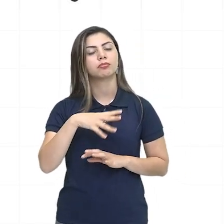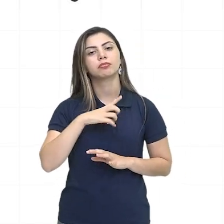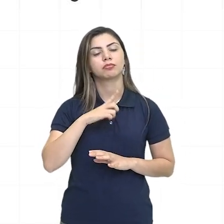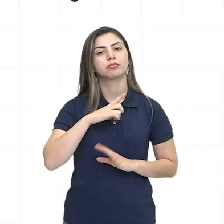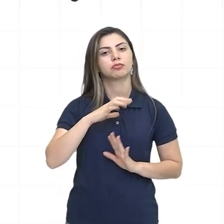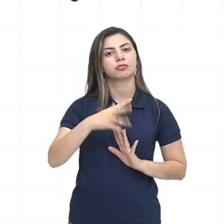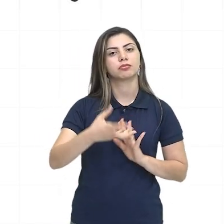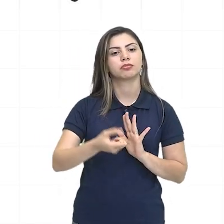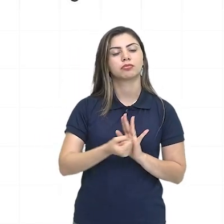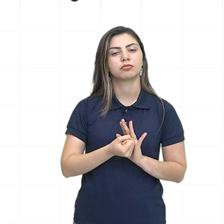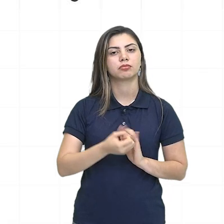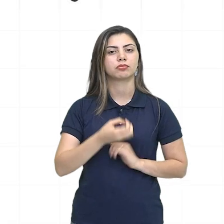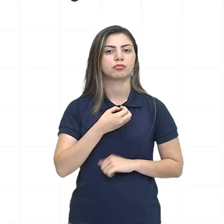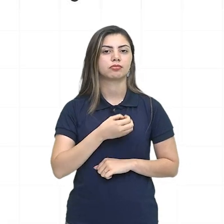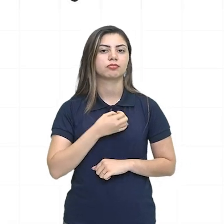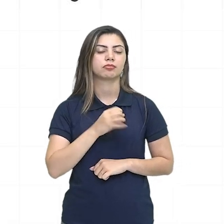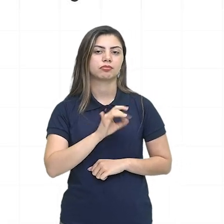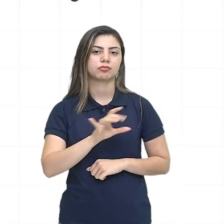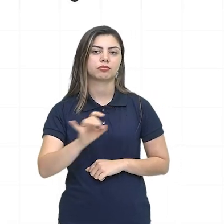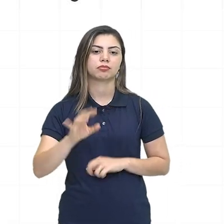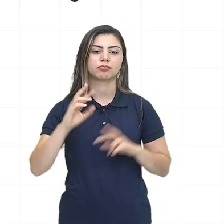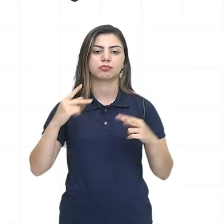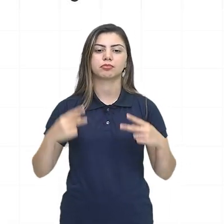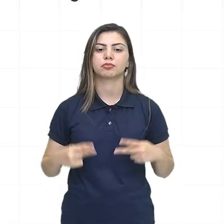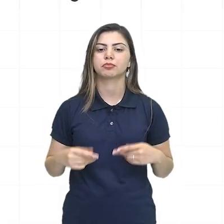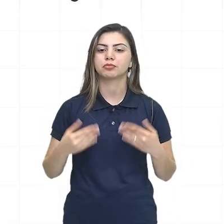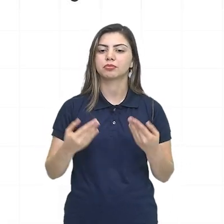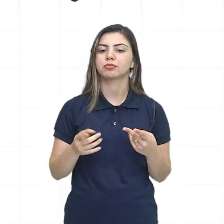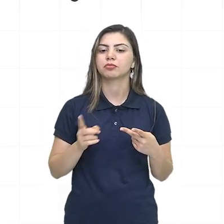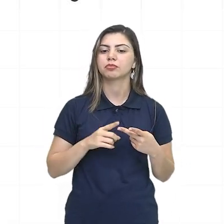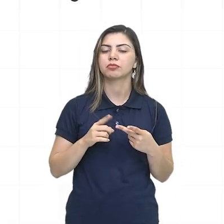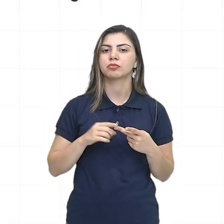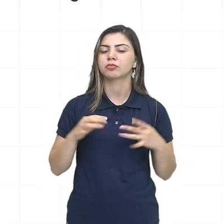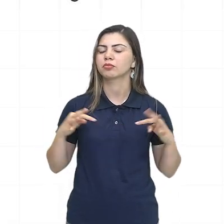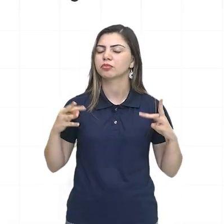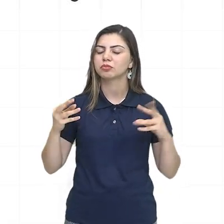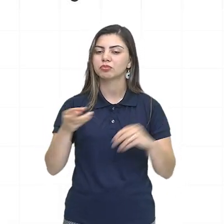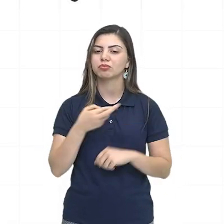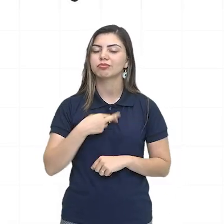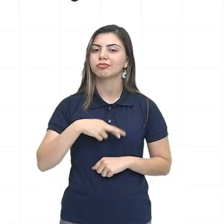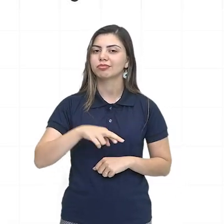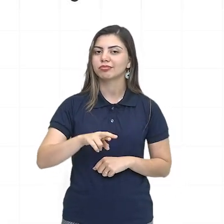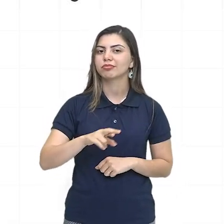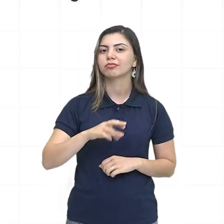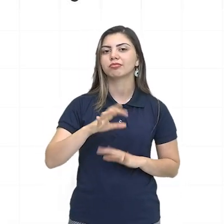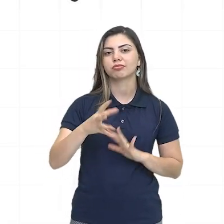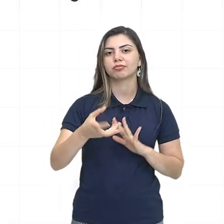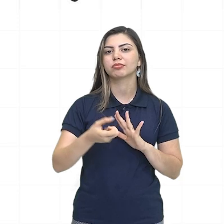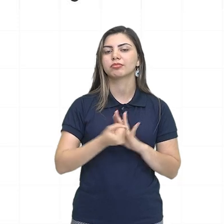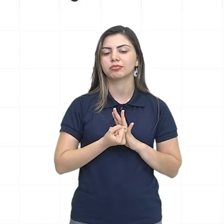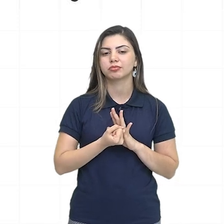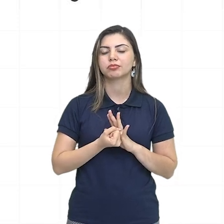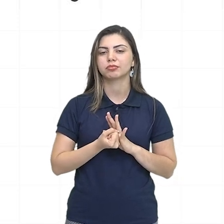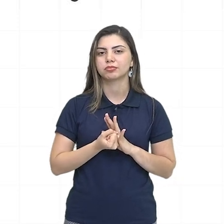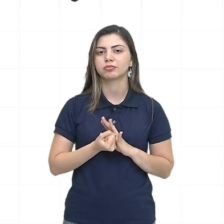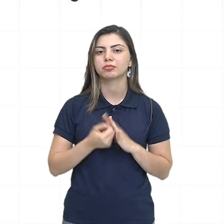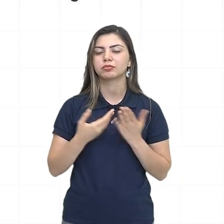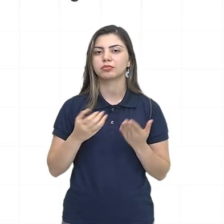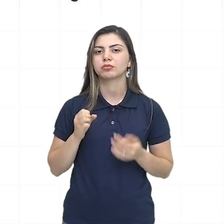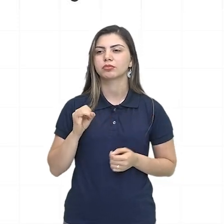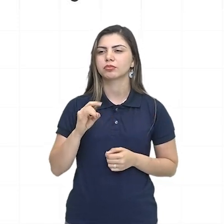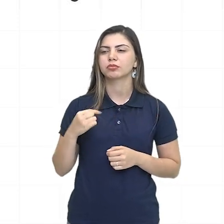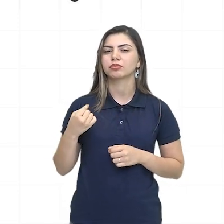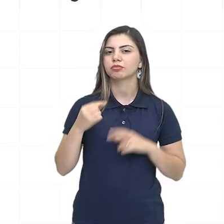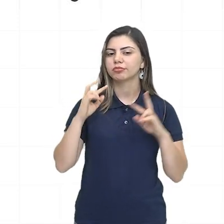vida humana. Praticamente tudo na religião é simbólico, olha só. Se o ser humano é um